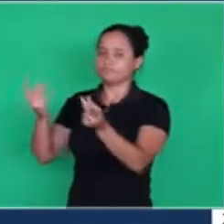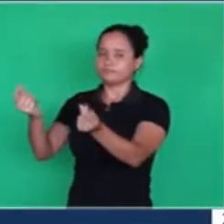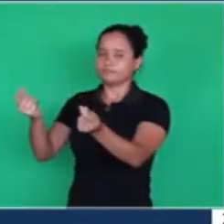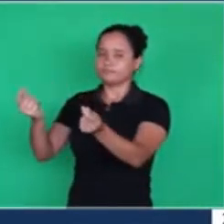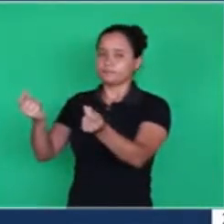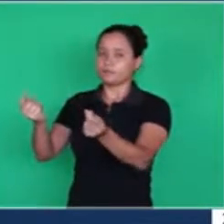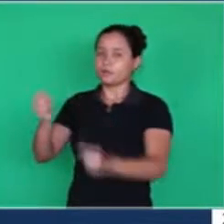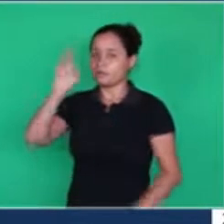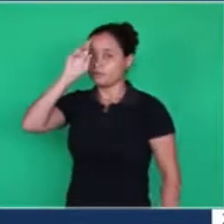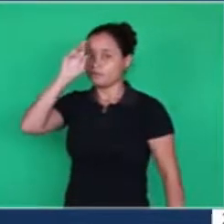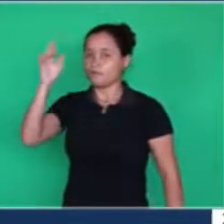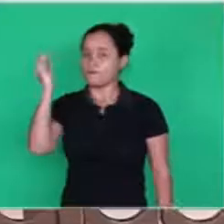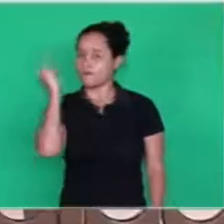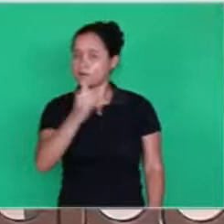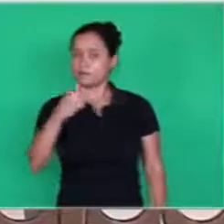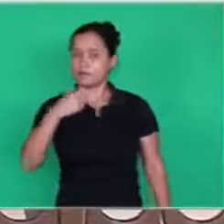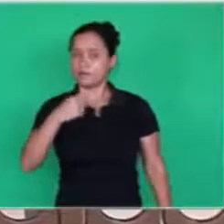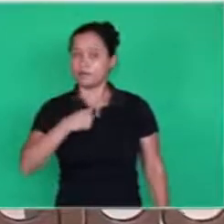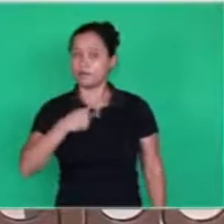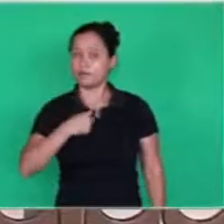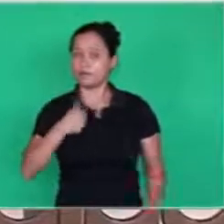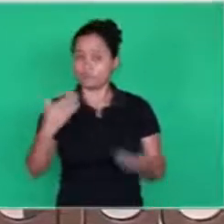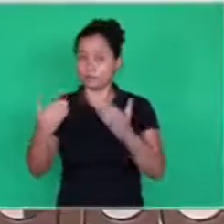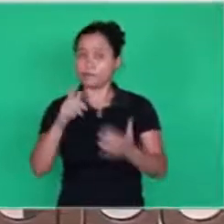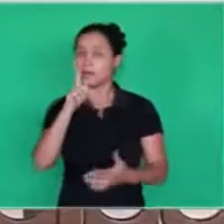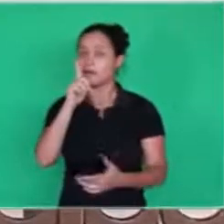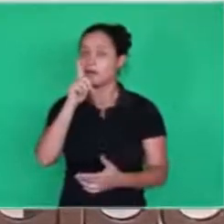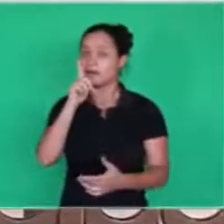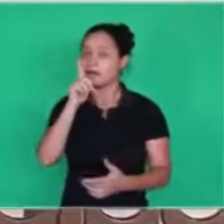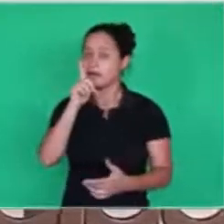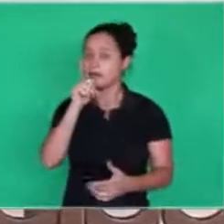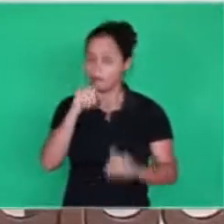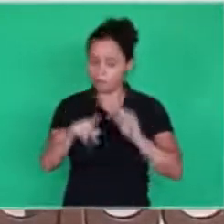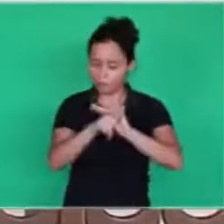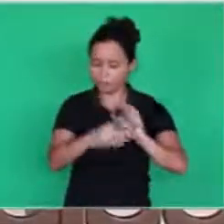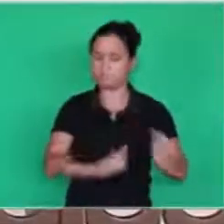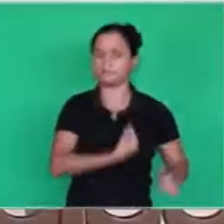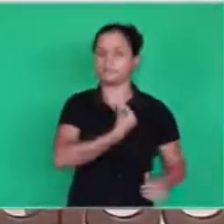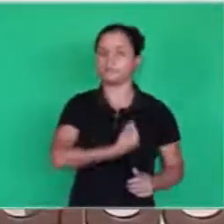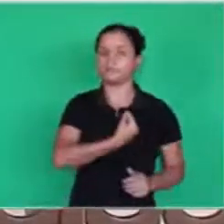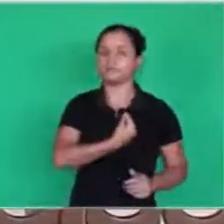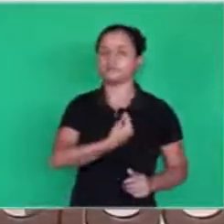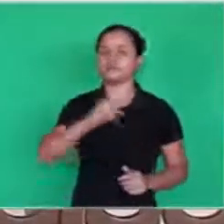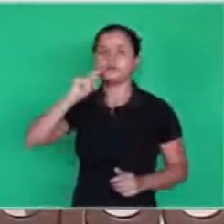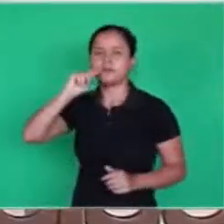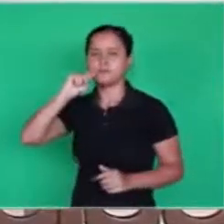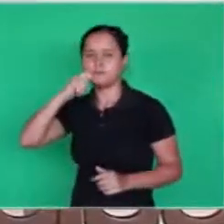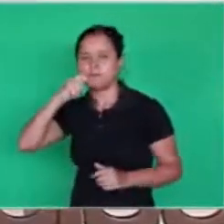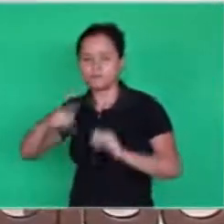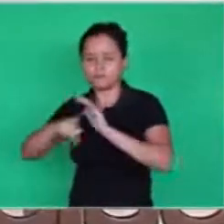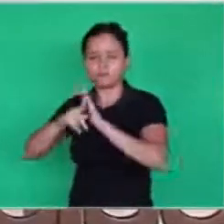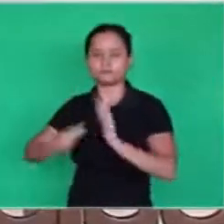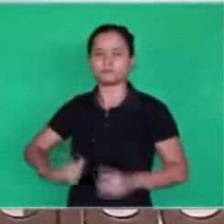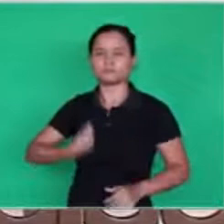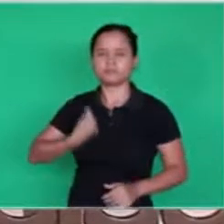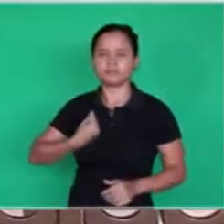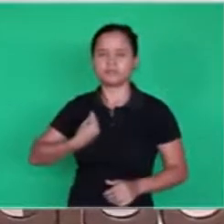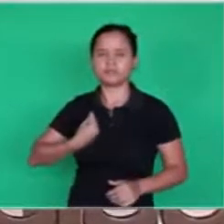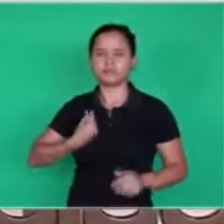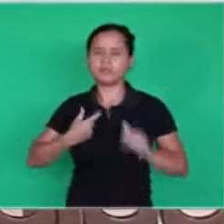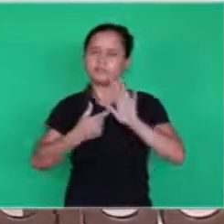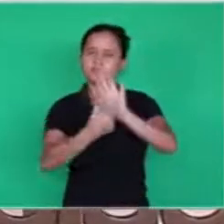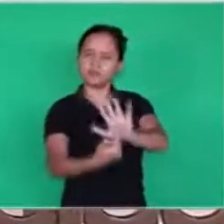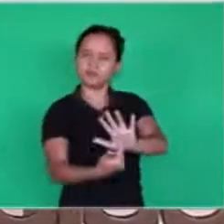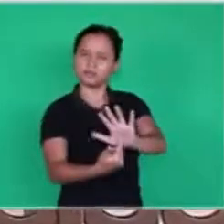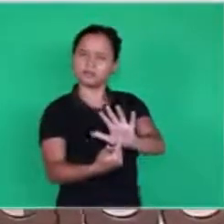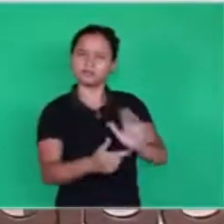a água da vida, eu sou o pão. Quem come deste pão e bebe desta água, ele está falando de quê? Ele está falando